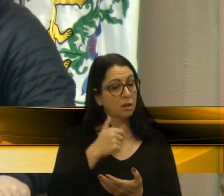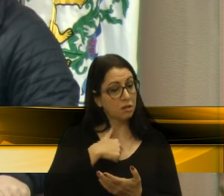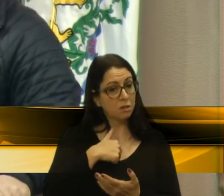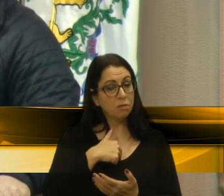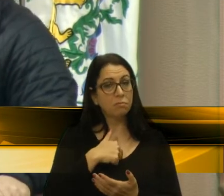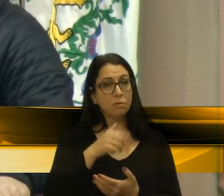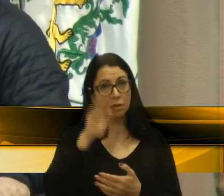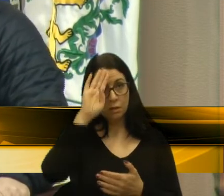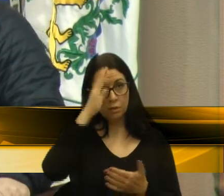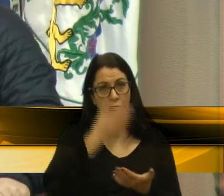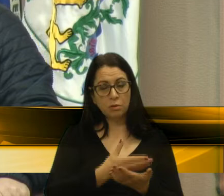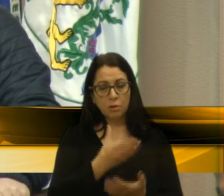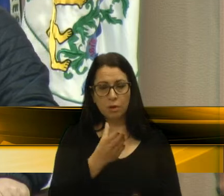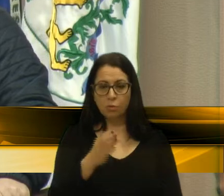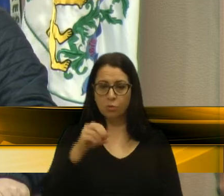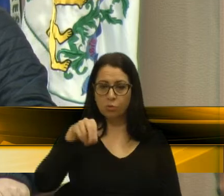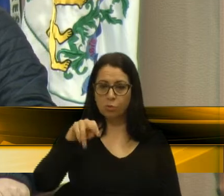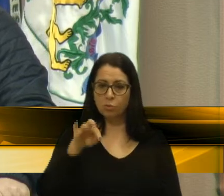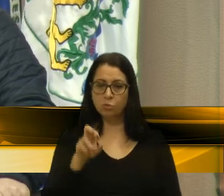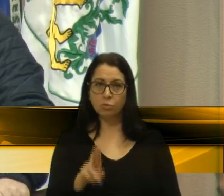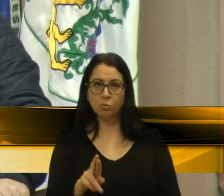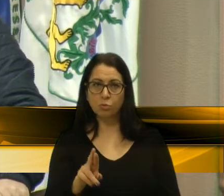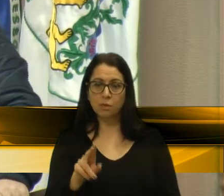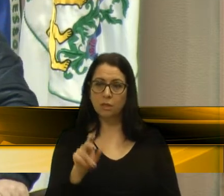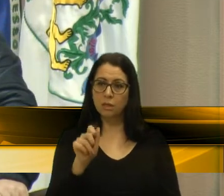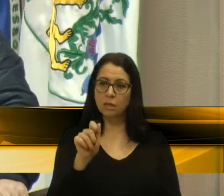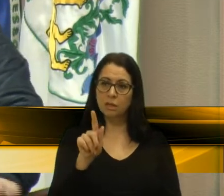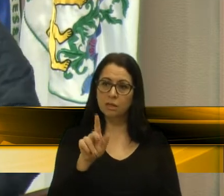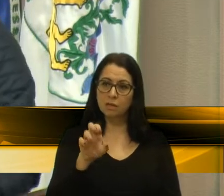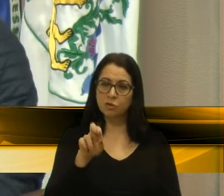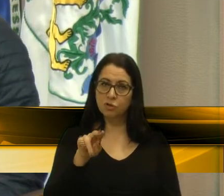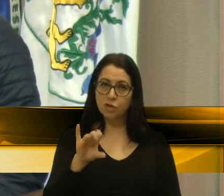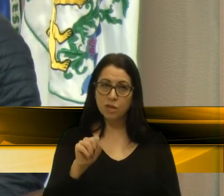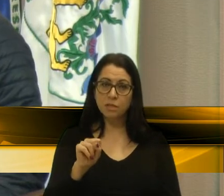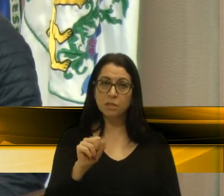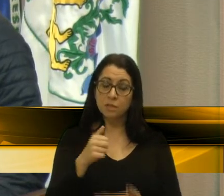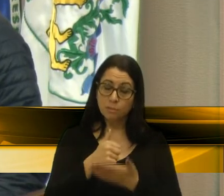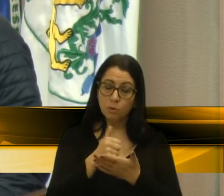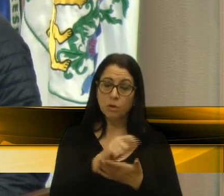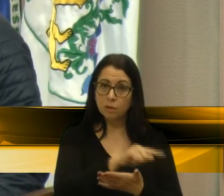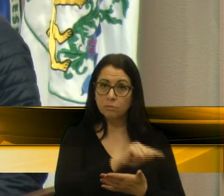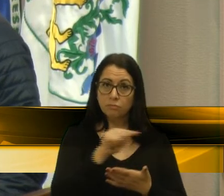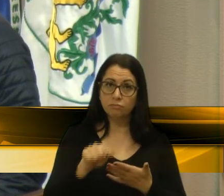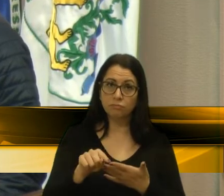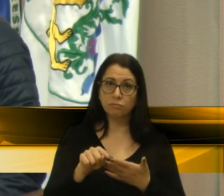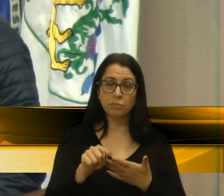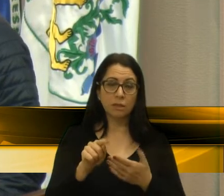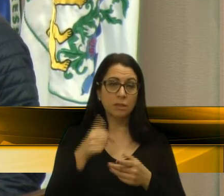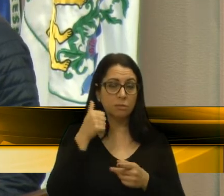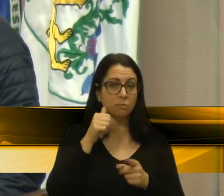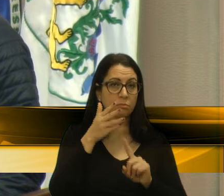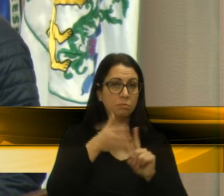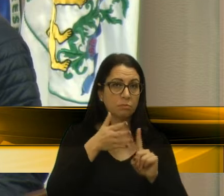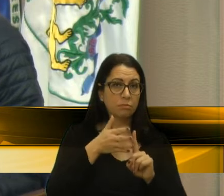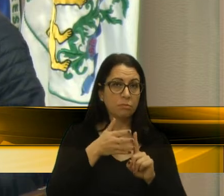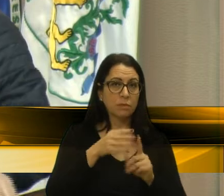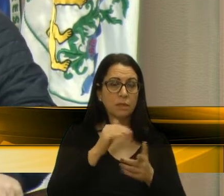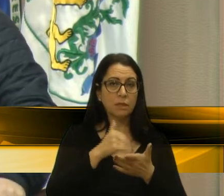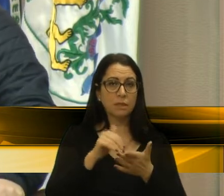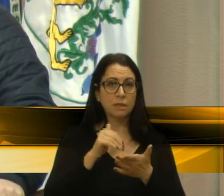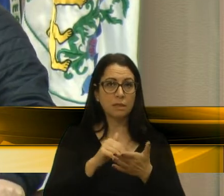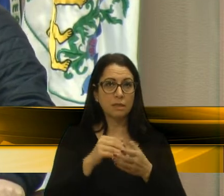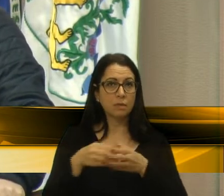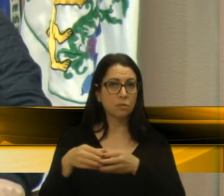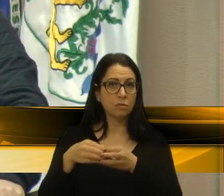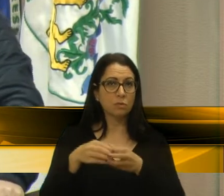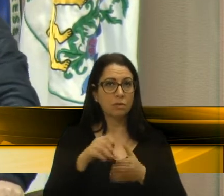Contur e as entidades e as agências que apoiaram a vinda dessa palestrante, a secretária de Turismo de